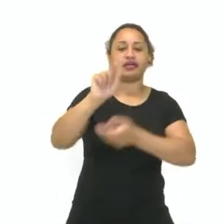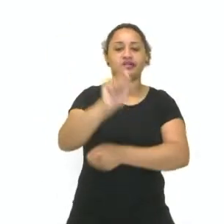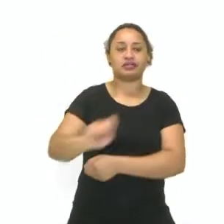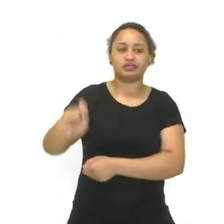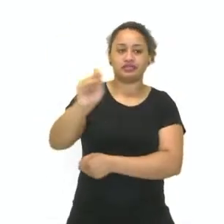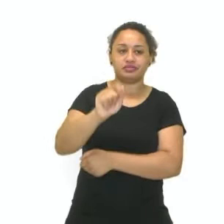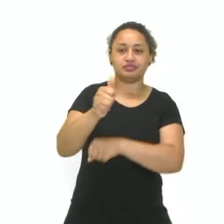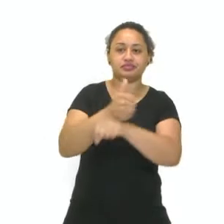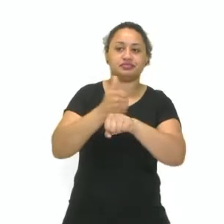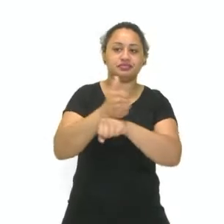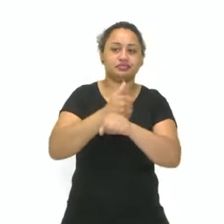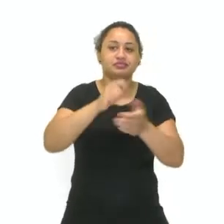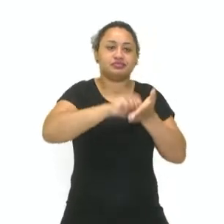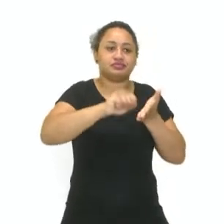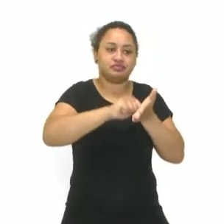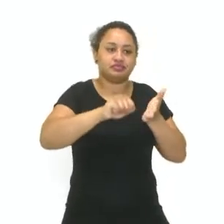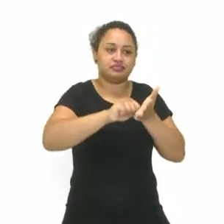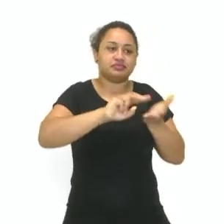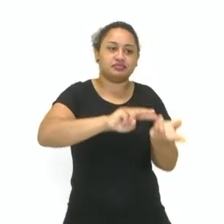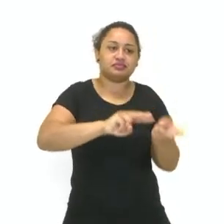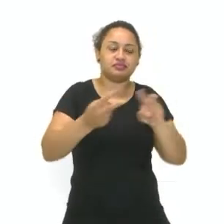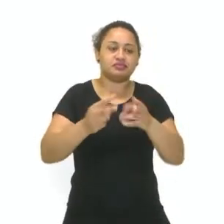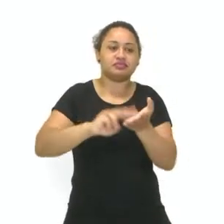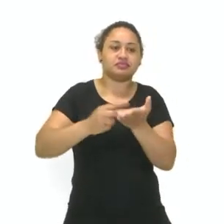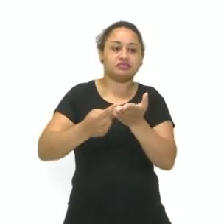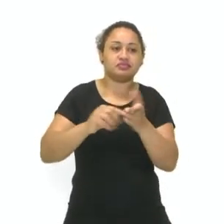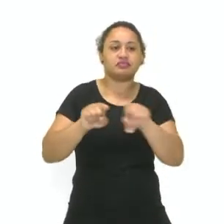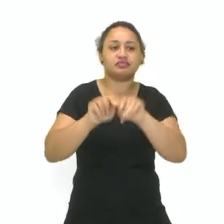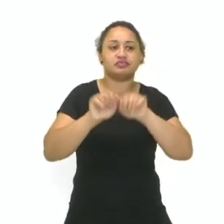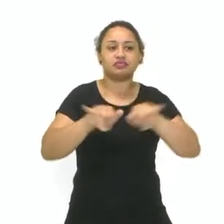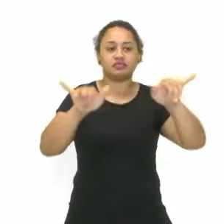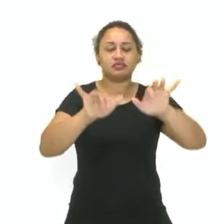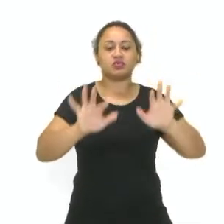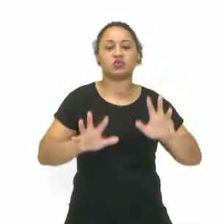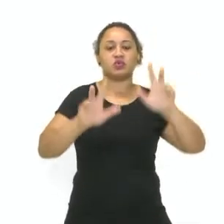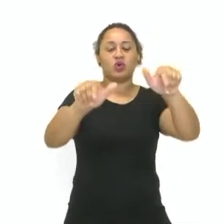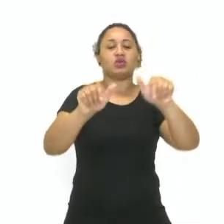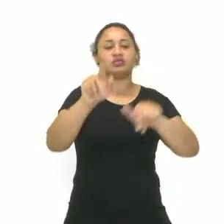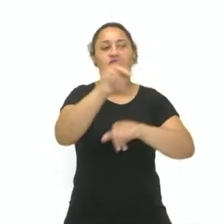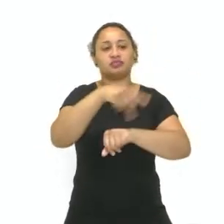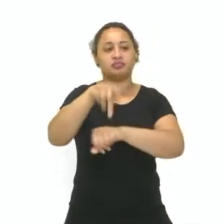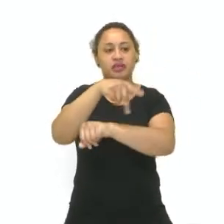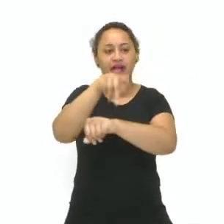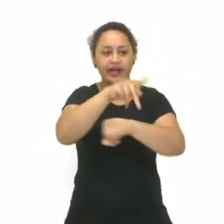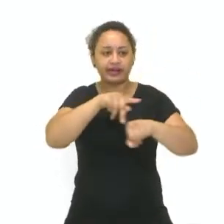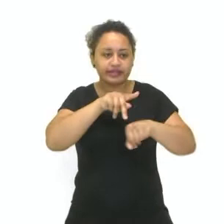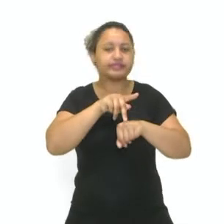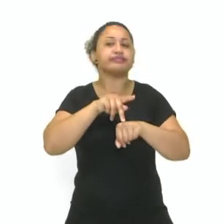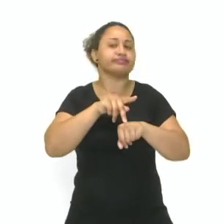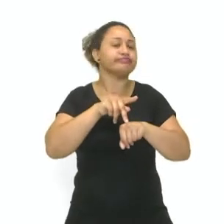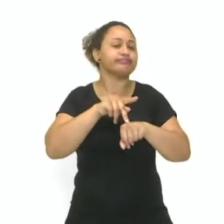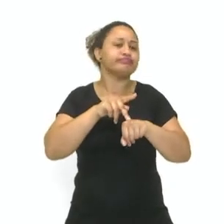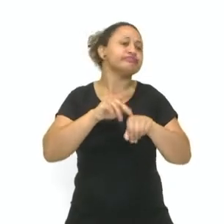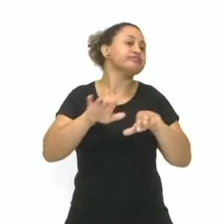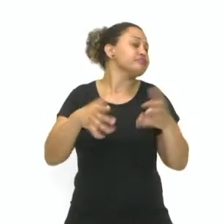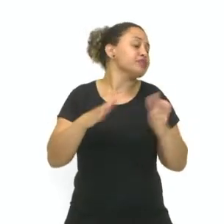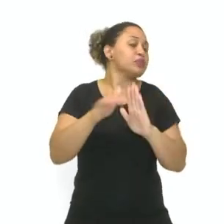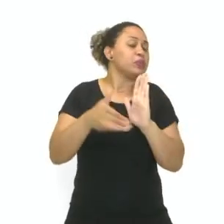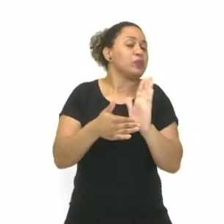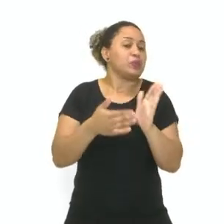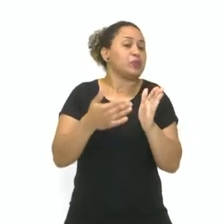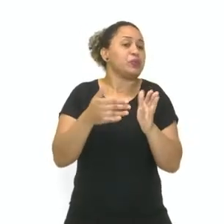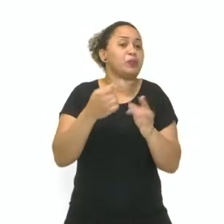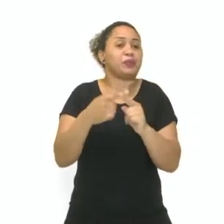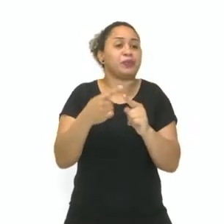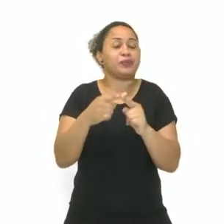que está traduzido e publicado em quase todos os países civilizados do Velho e do Novo Mundo. Tudo isso contam